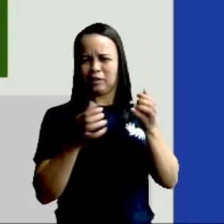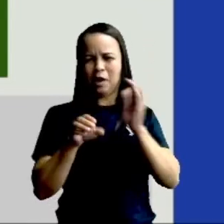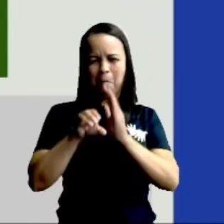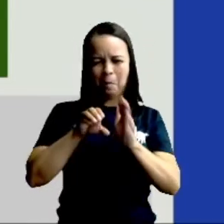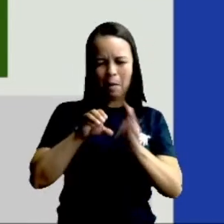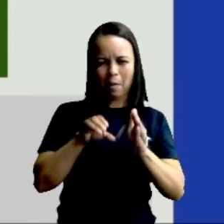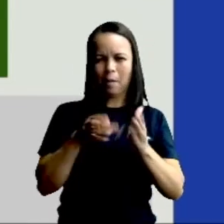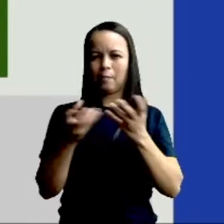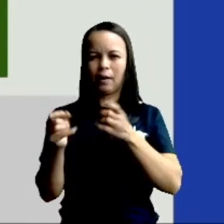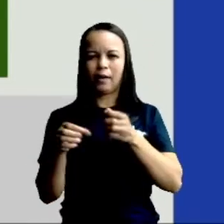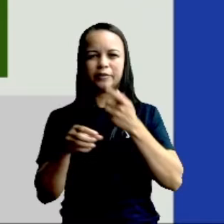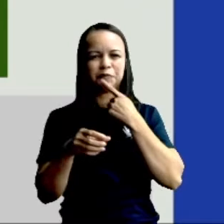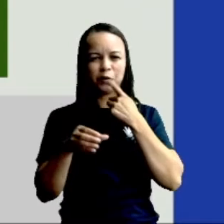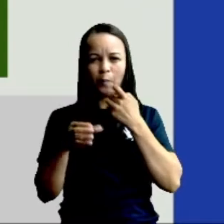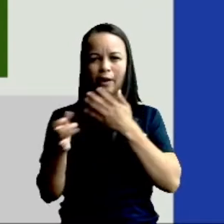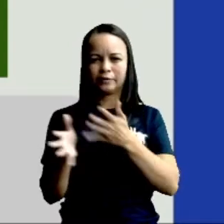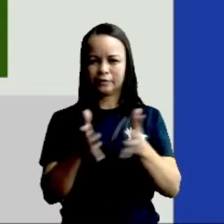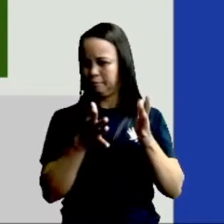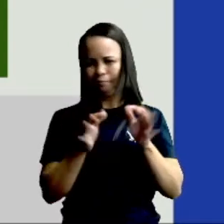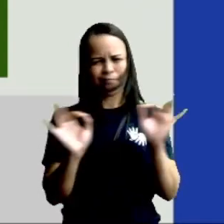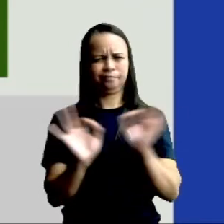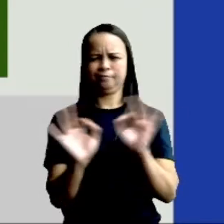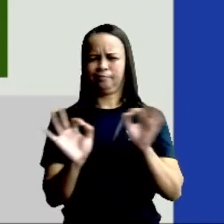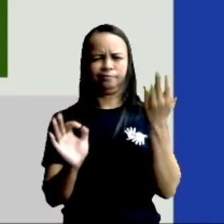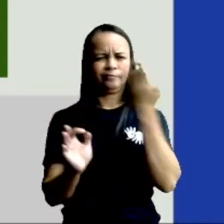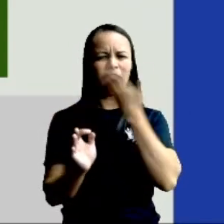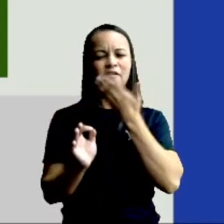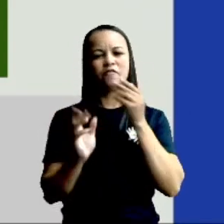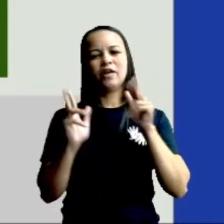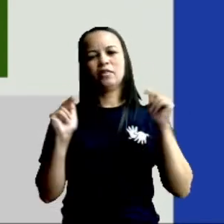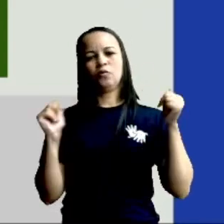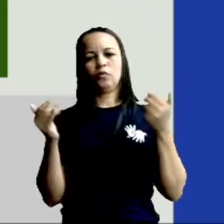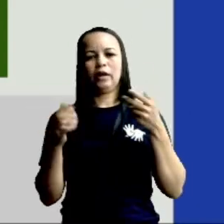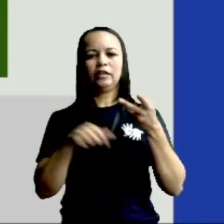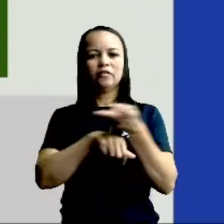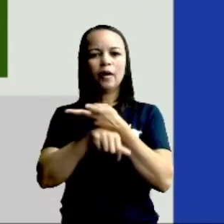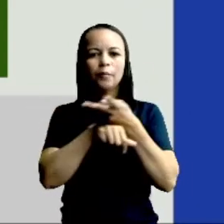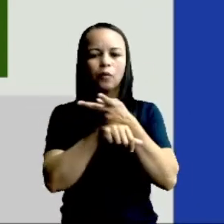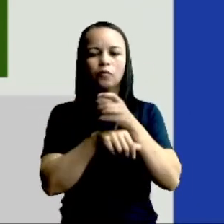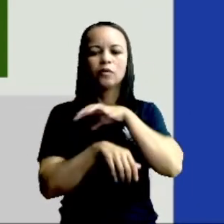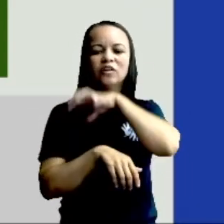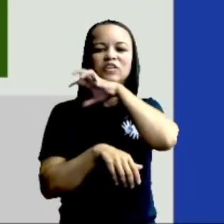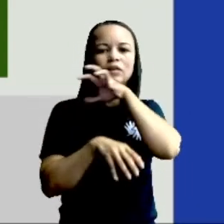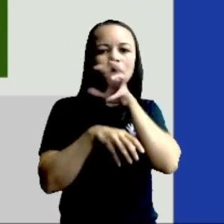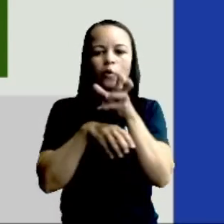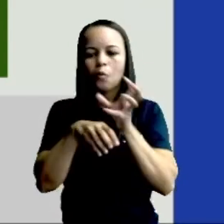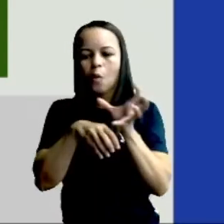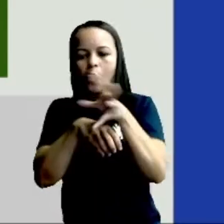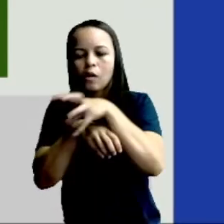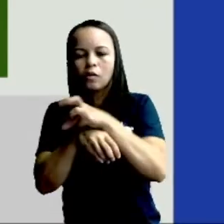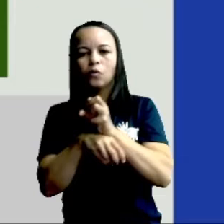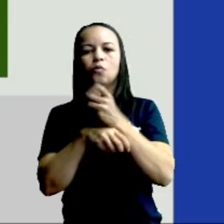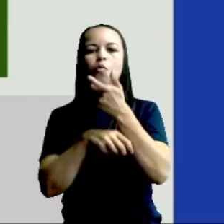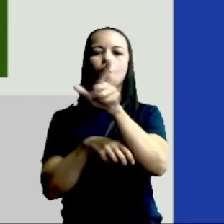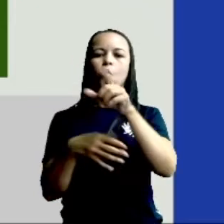tomate e pepino. Você não vai ver. Você vai ver ele em busca da caça dele, que são outros animais, porque eles são só